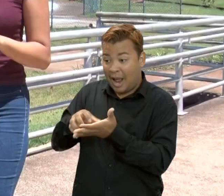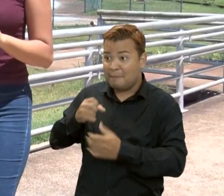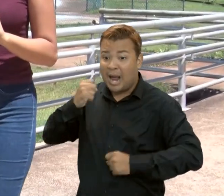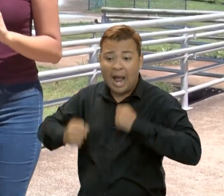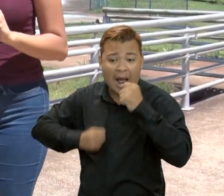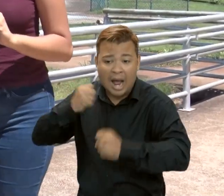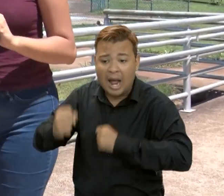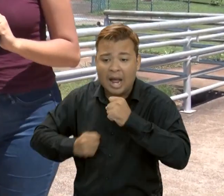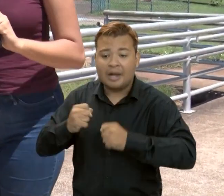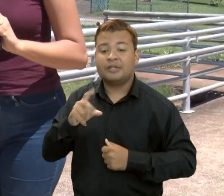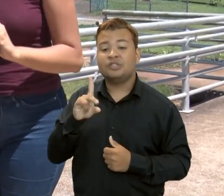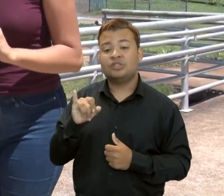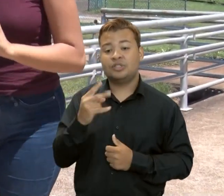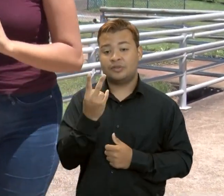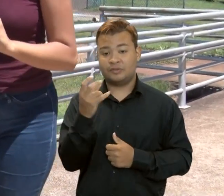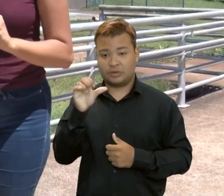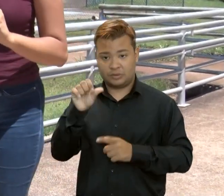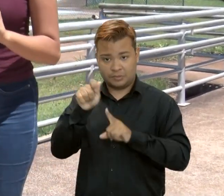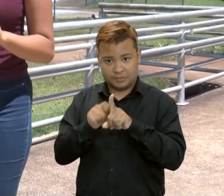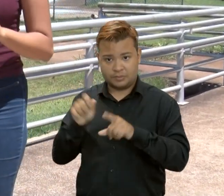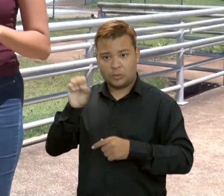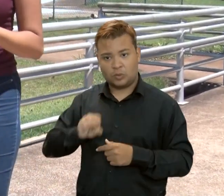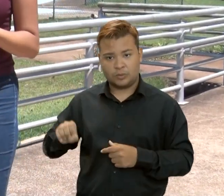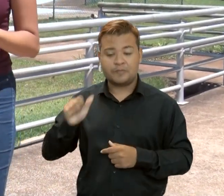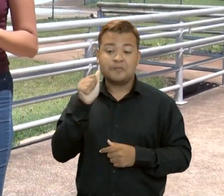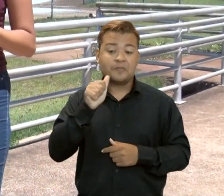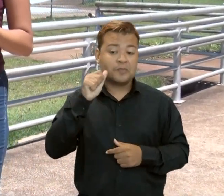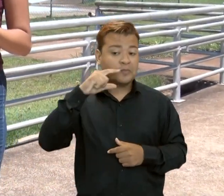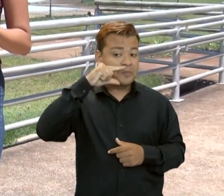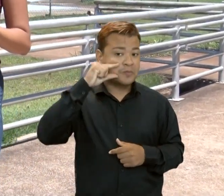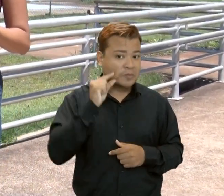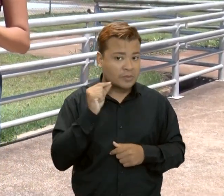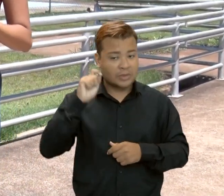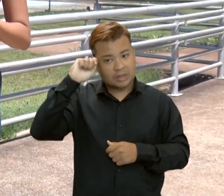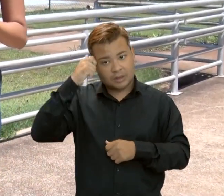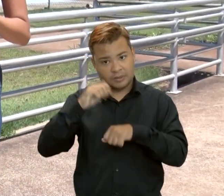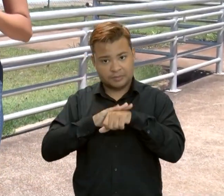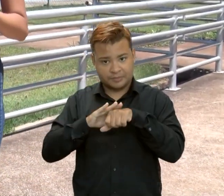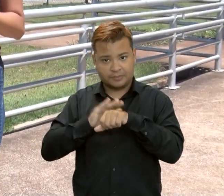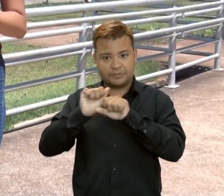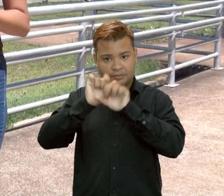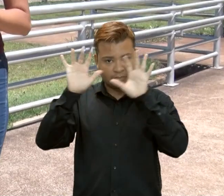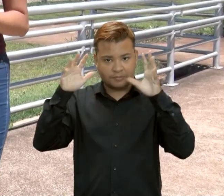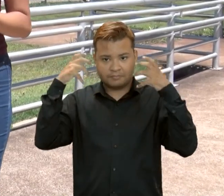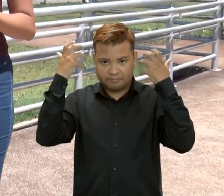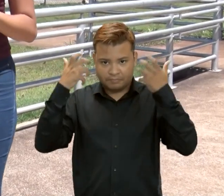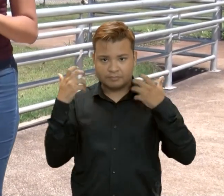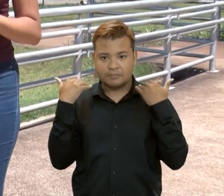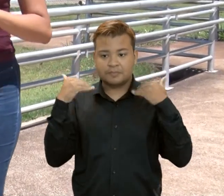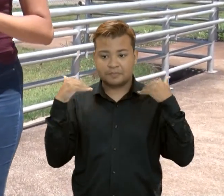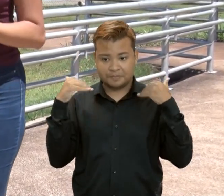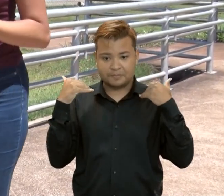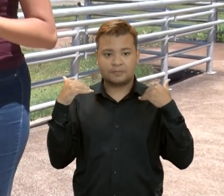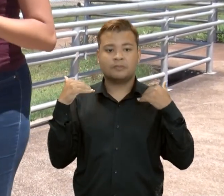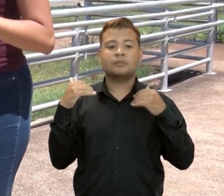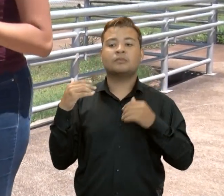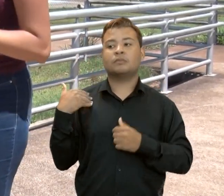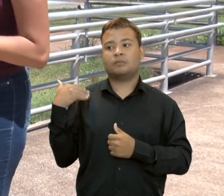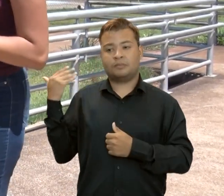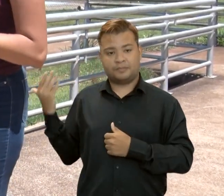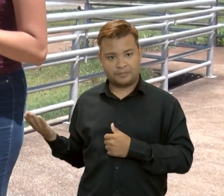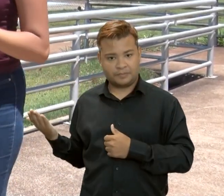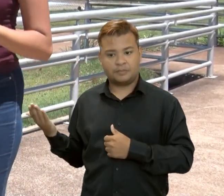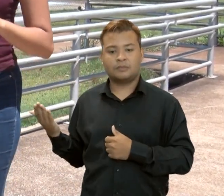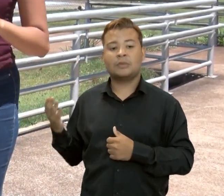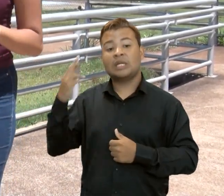29 de outubro eu sou Janaína de Oliveira uma mulher negra de pele clara cabelos castanhos cacheados na altura dos ombros e ao meu lado